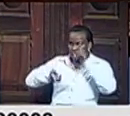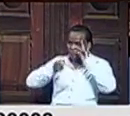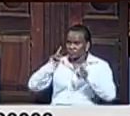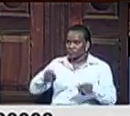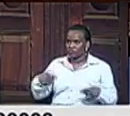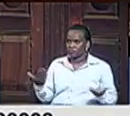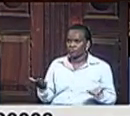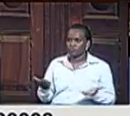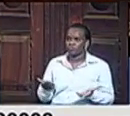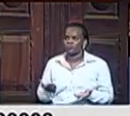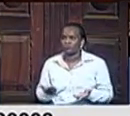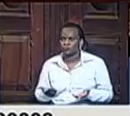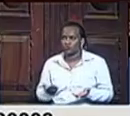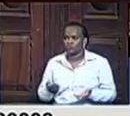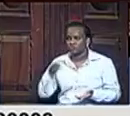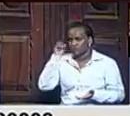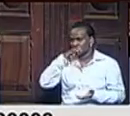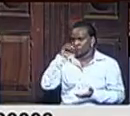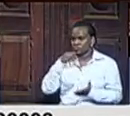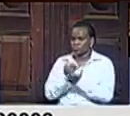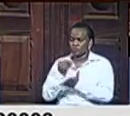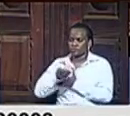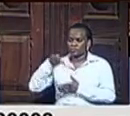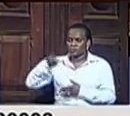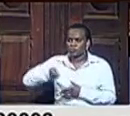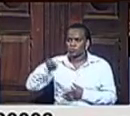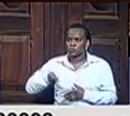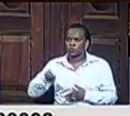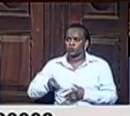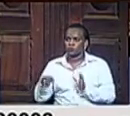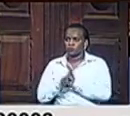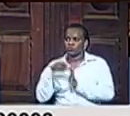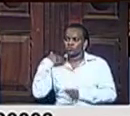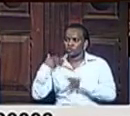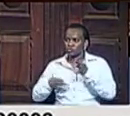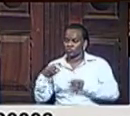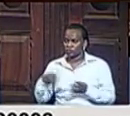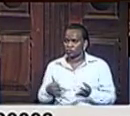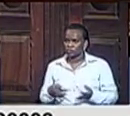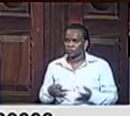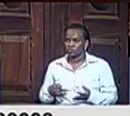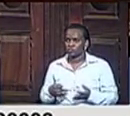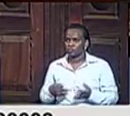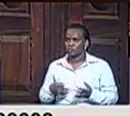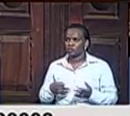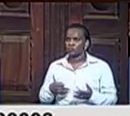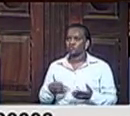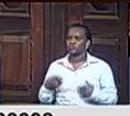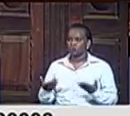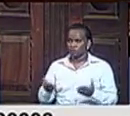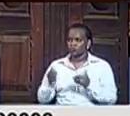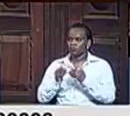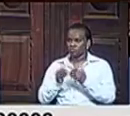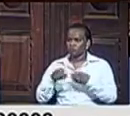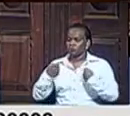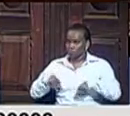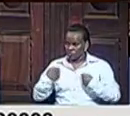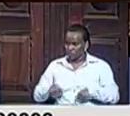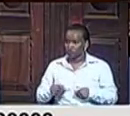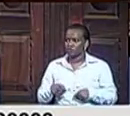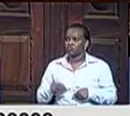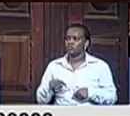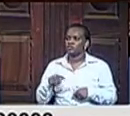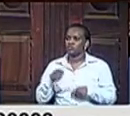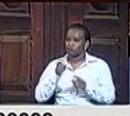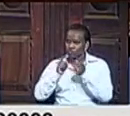sobre o abuso de poder do judiciário, que concordo, tem que se ter